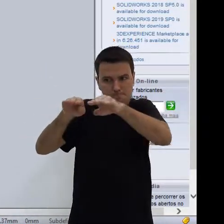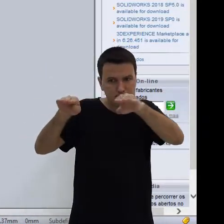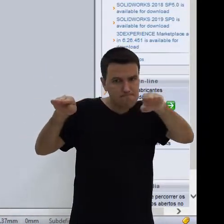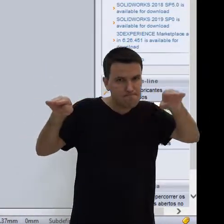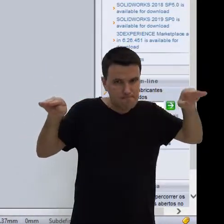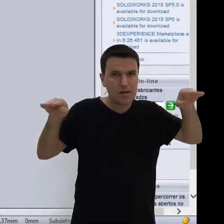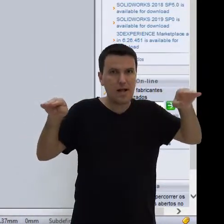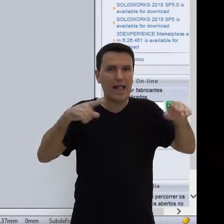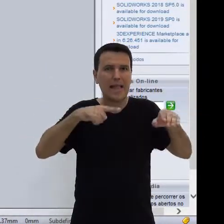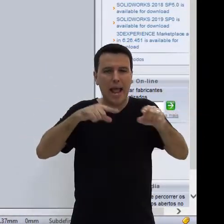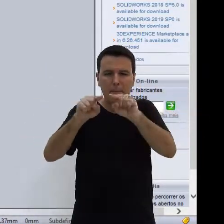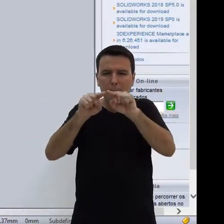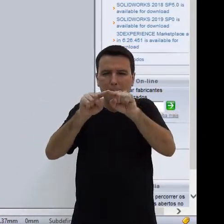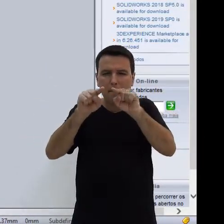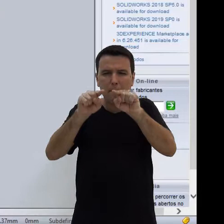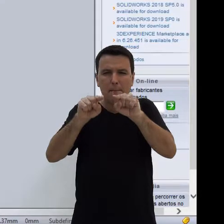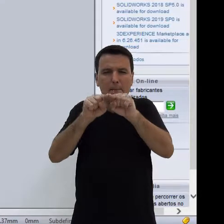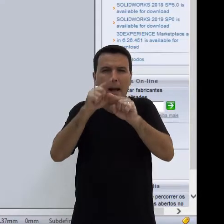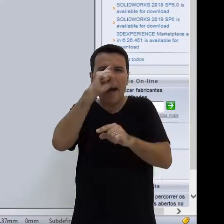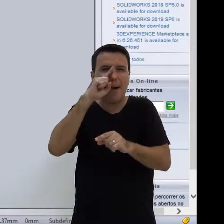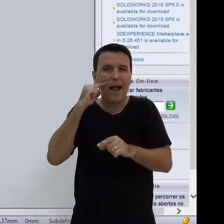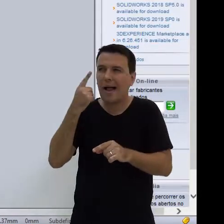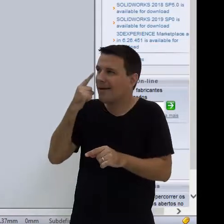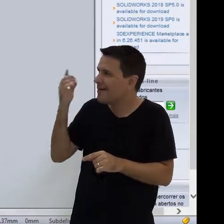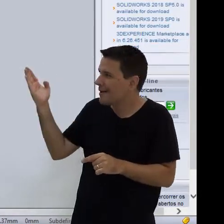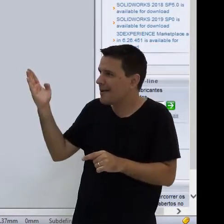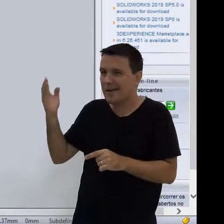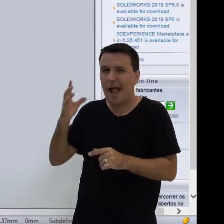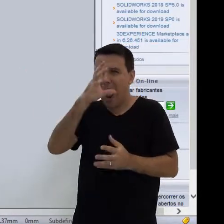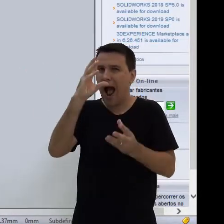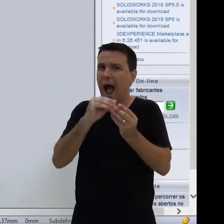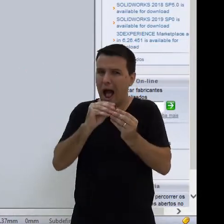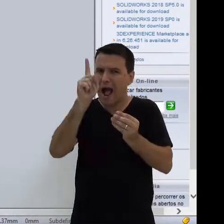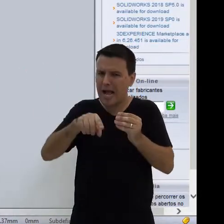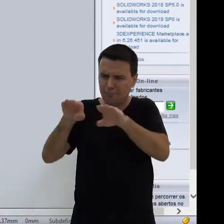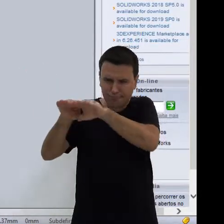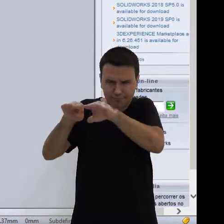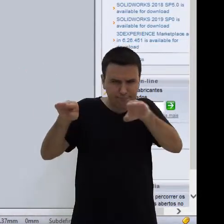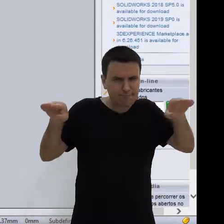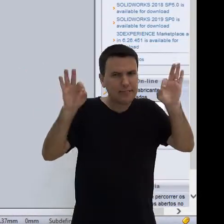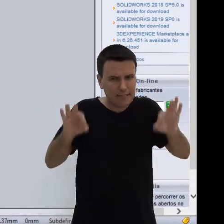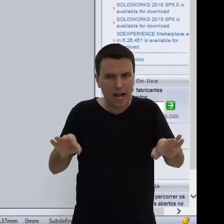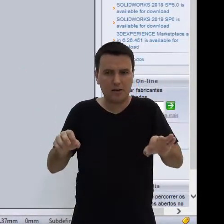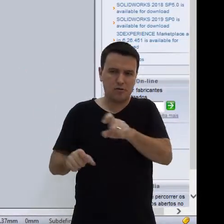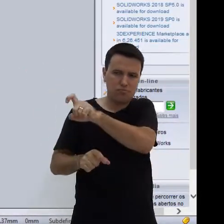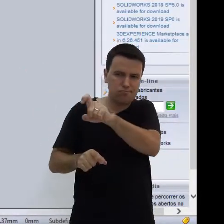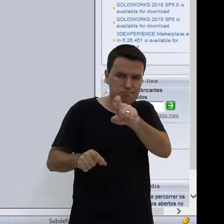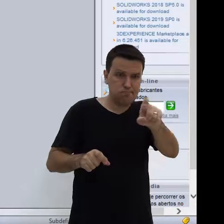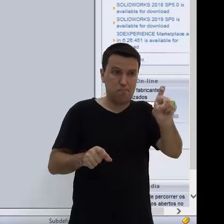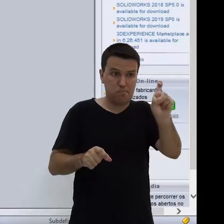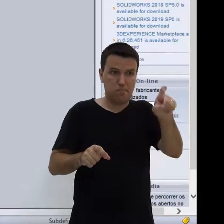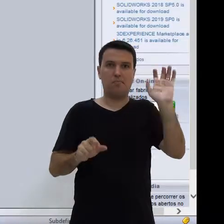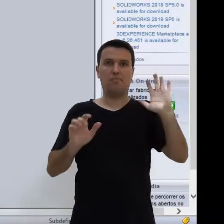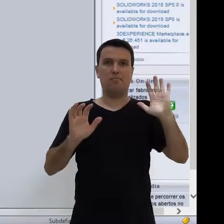a linha estiver na horizontal e vai aparecer esse símbolo amarelo dizendo que você está fazendo uma linha horizontal. Aí você pode dar o primeiro clique